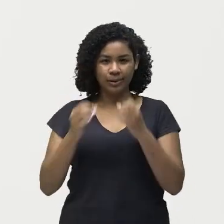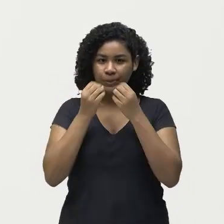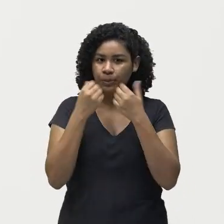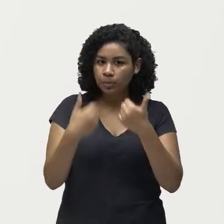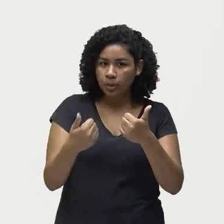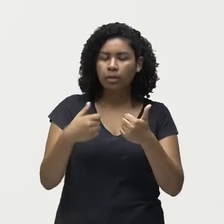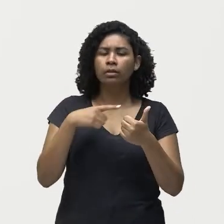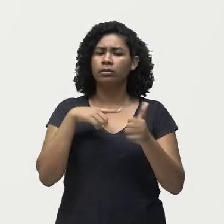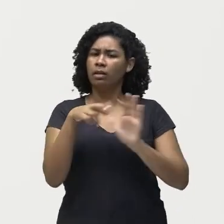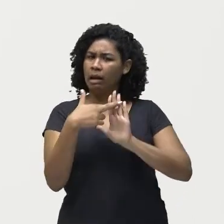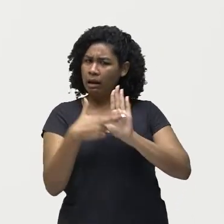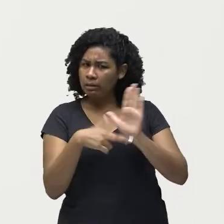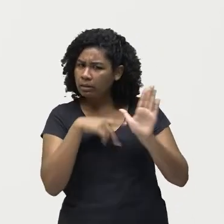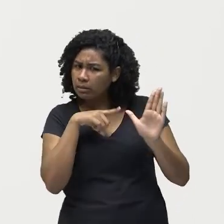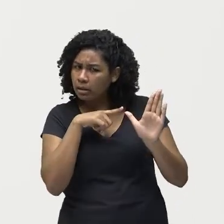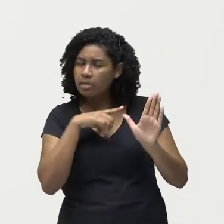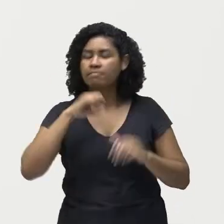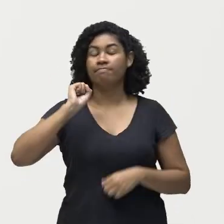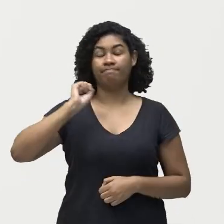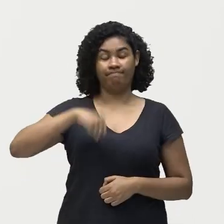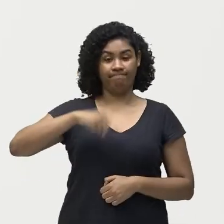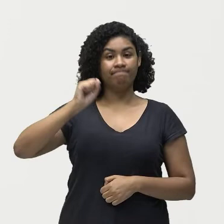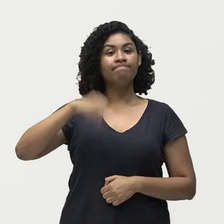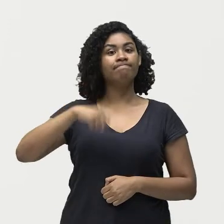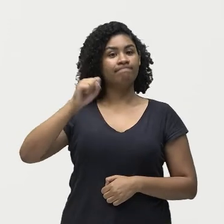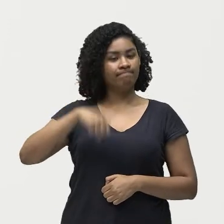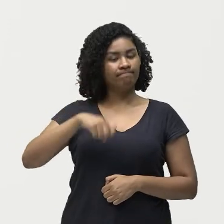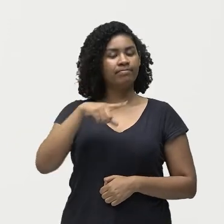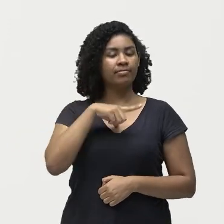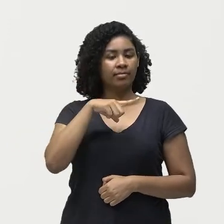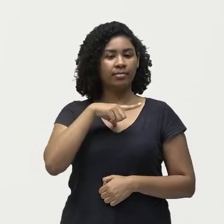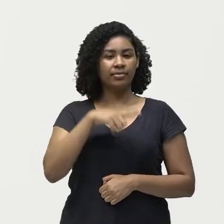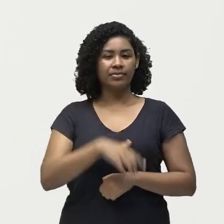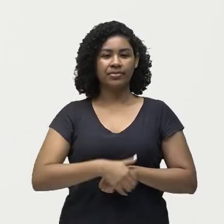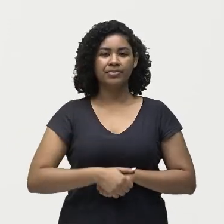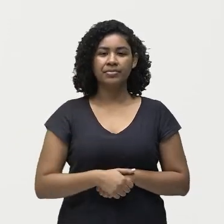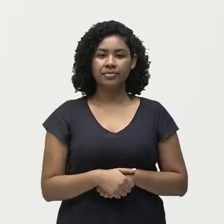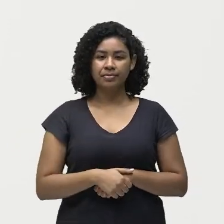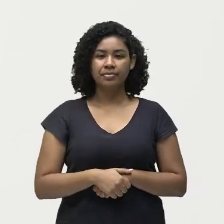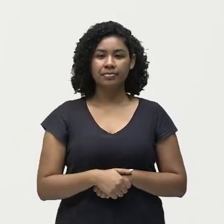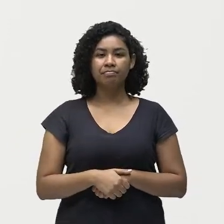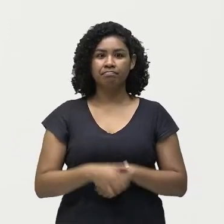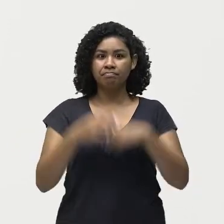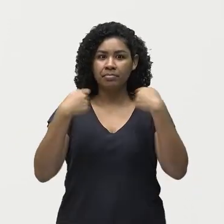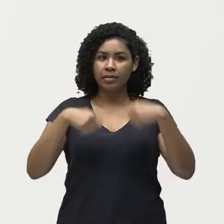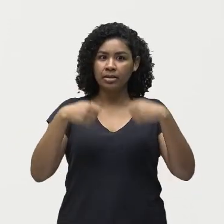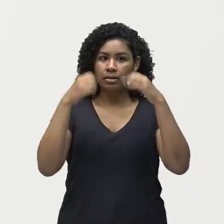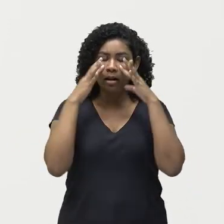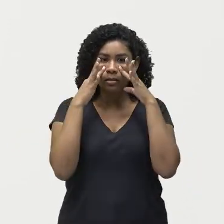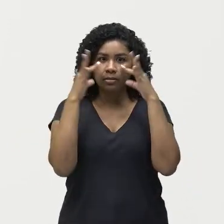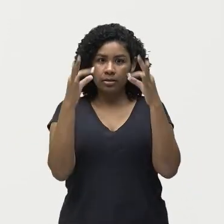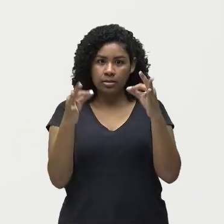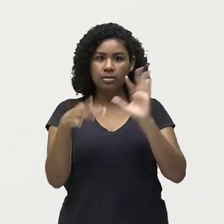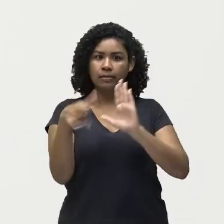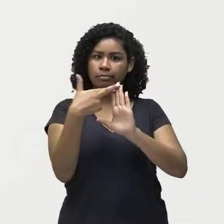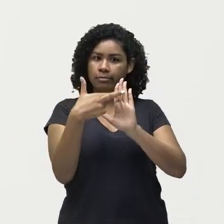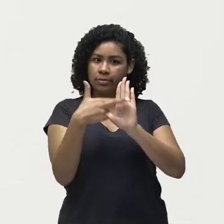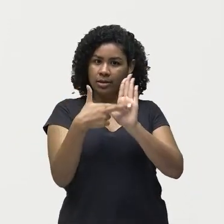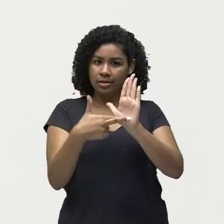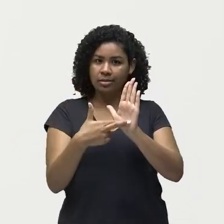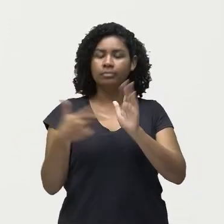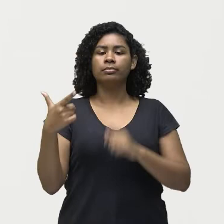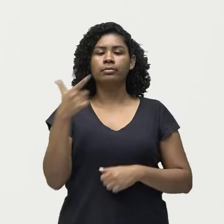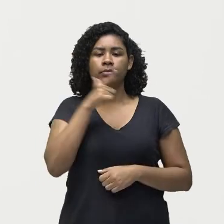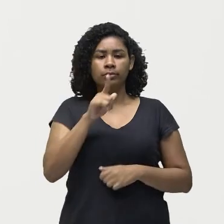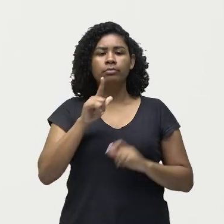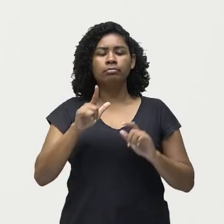regras para isso? Sim, nós temos regras sim, tá? Então tem que ficar atento a elas para que você possa fazer